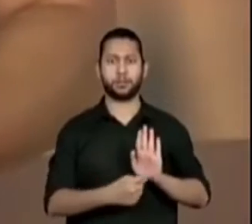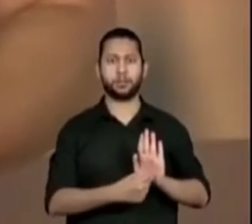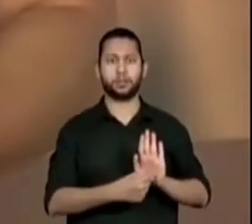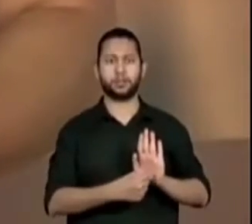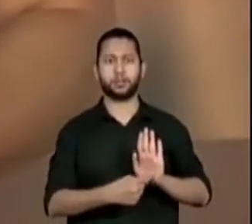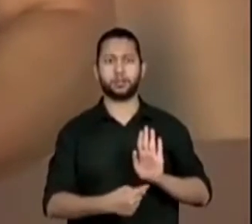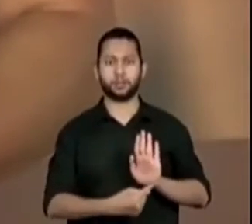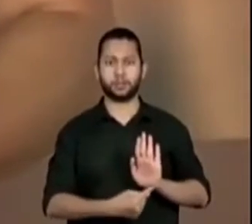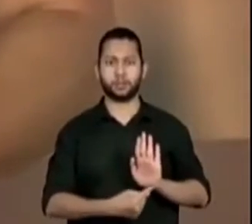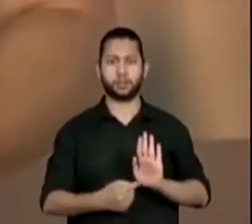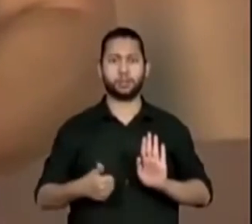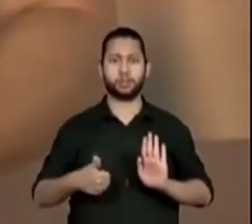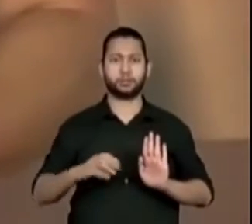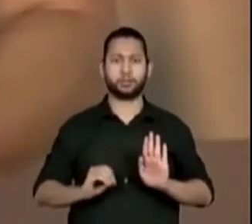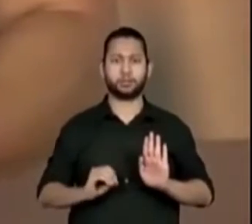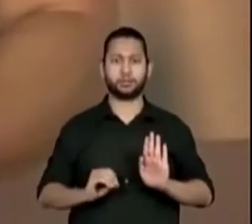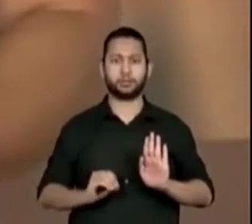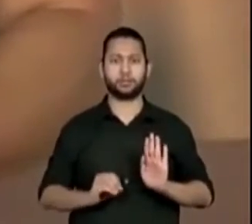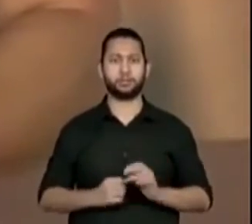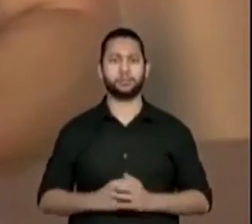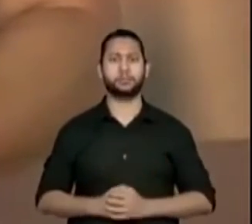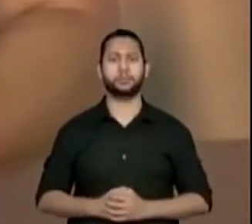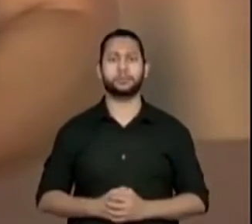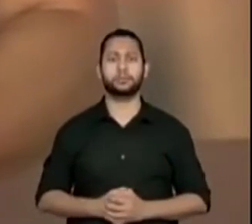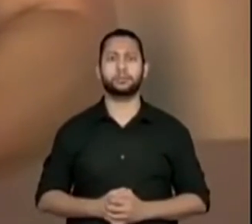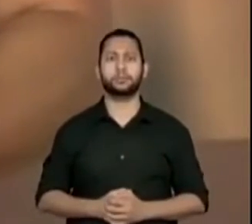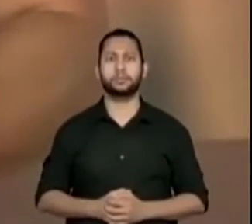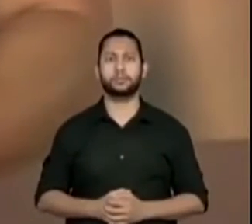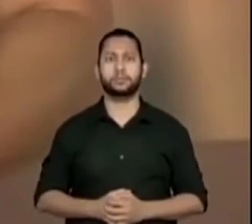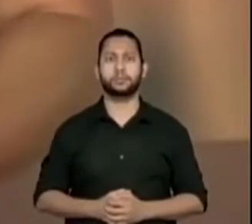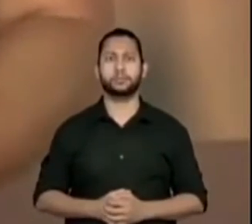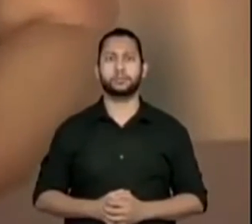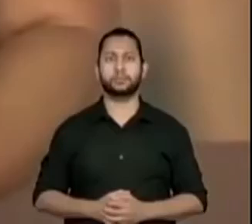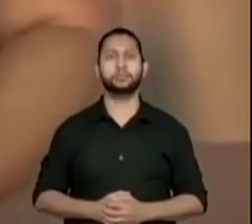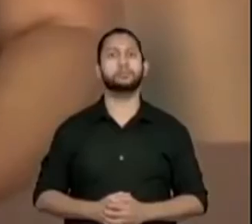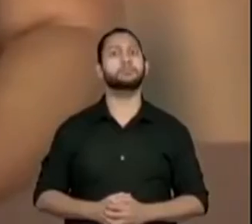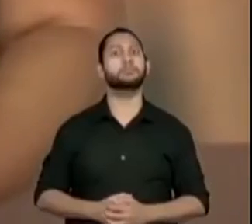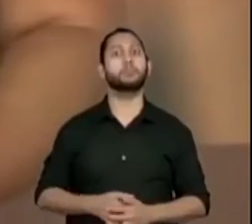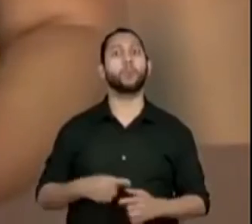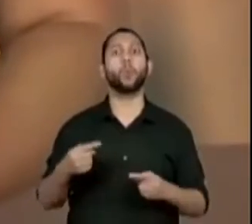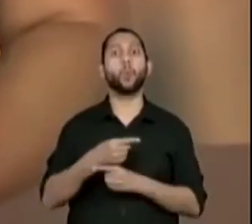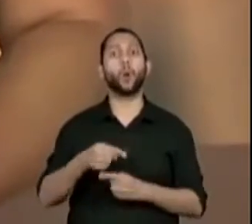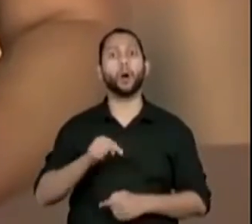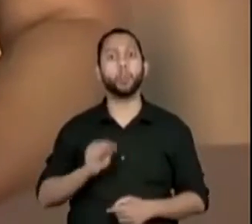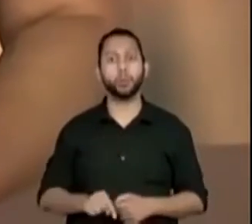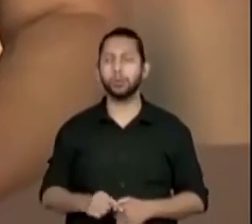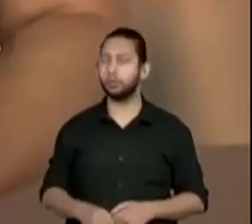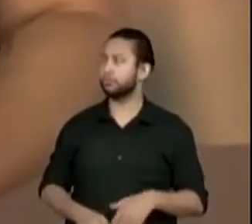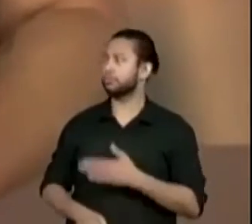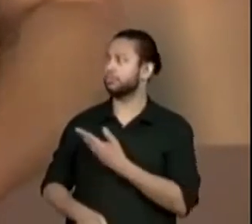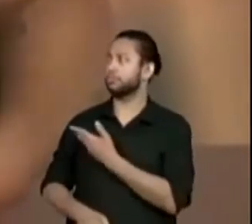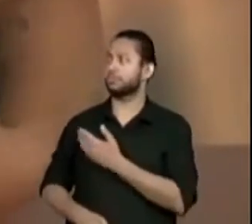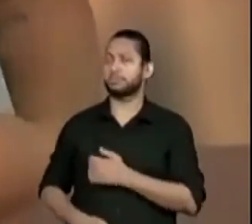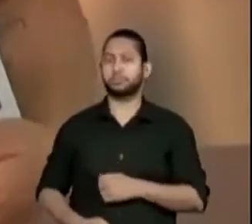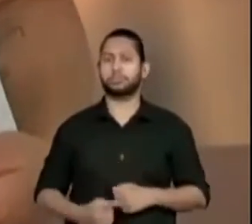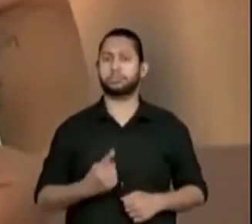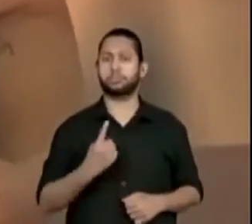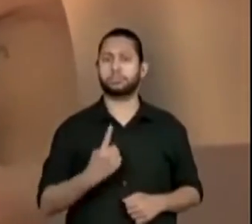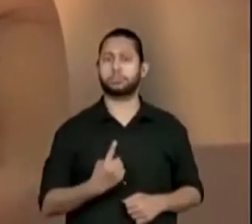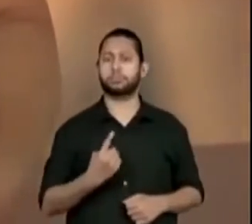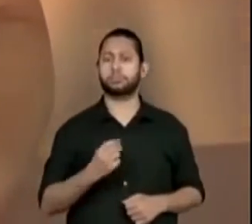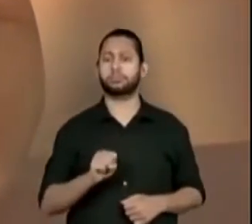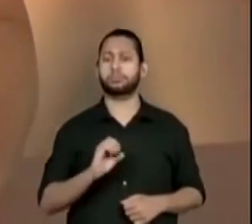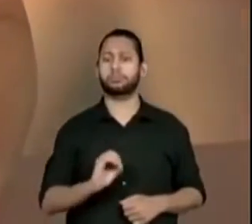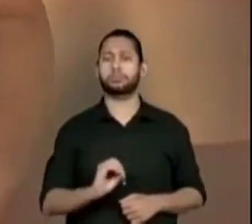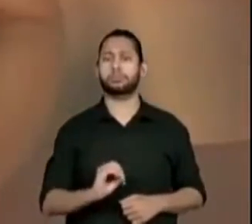Vezes 10. E aí? Olha, Pro, quanto deu? Vou mostrar